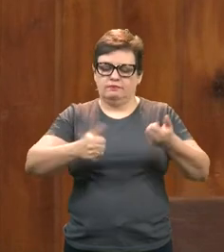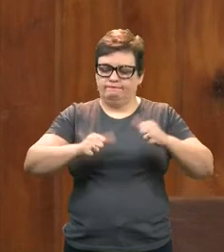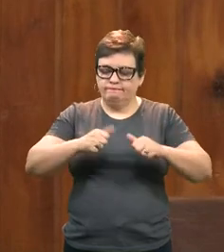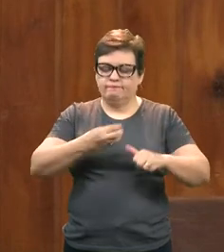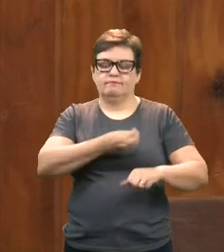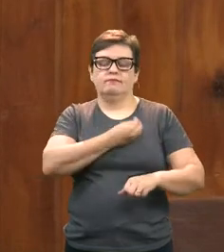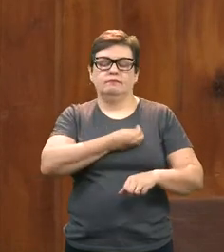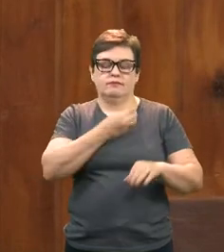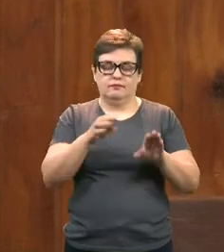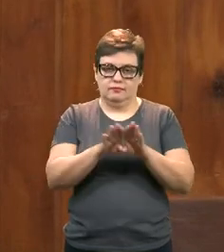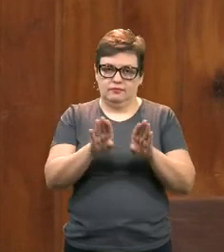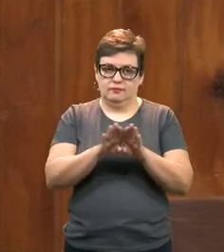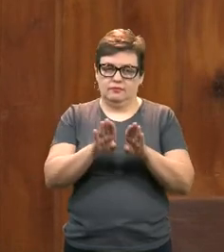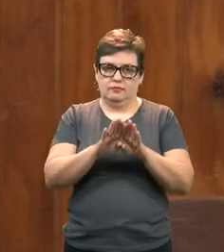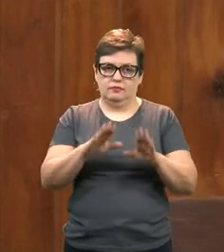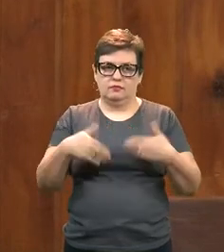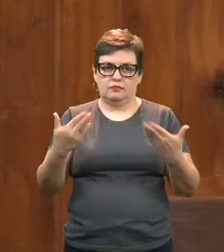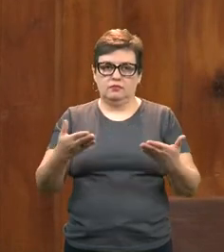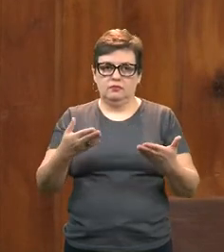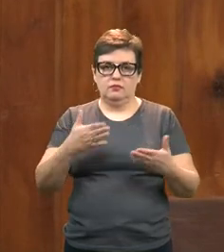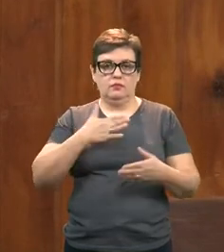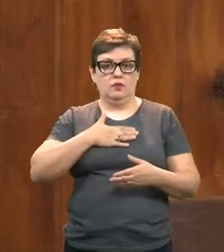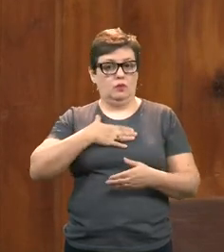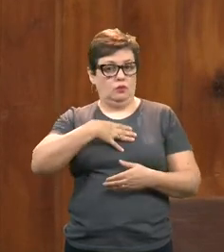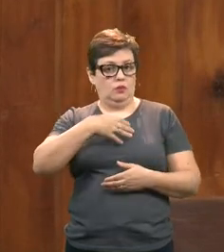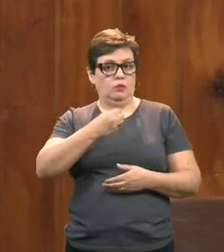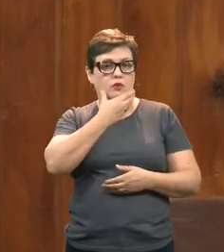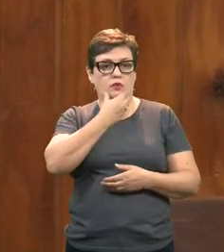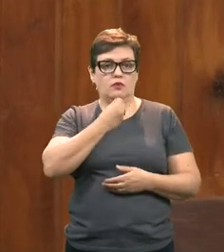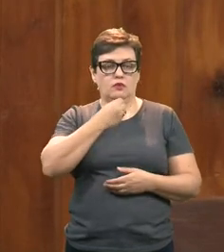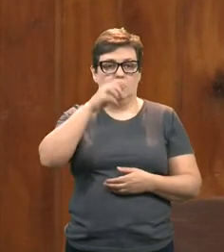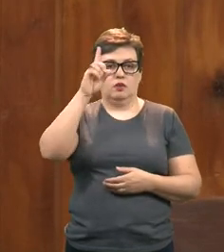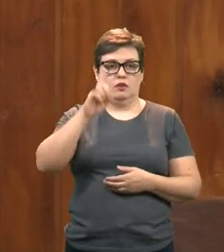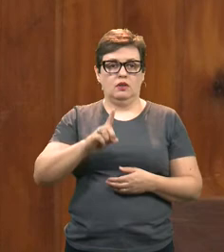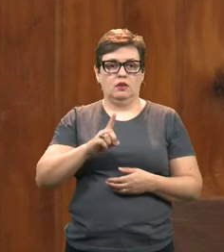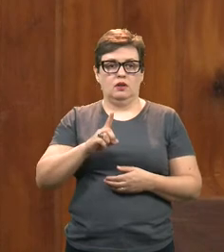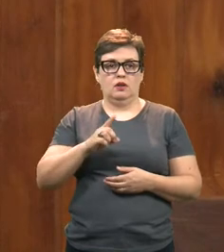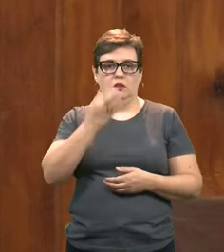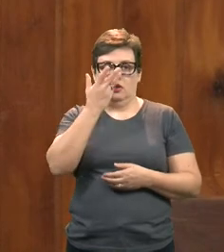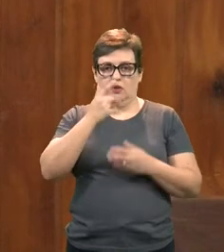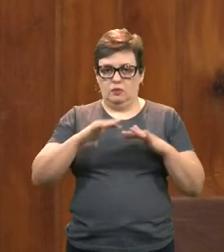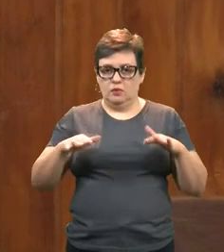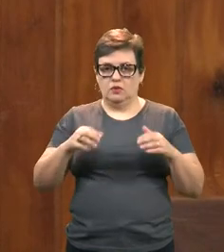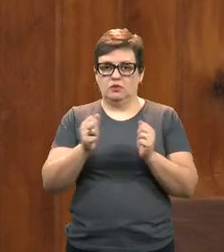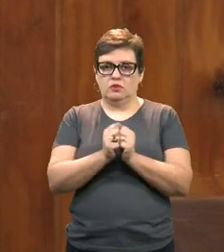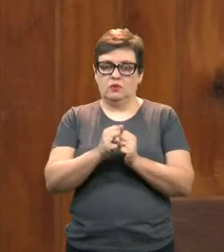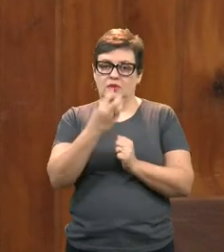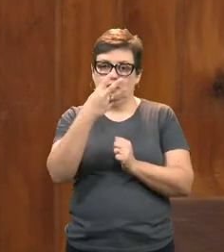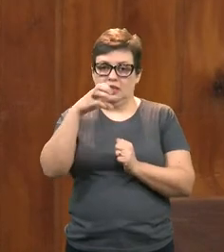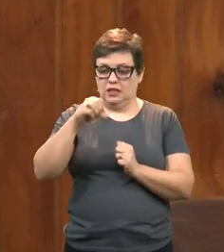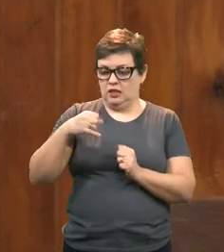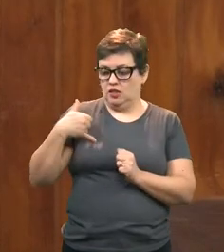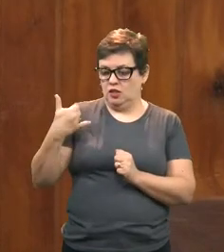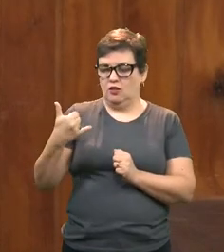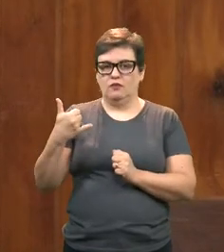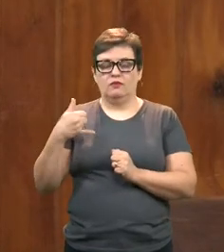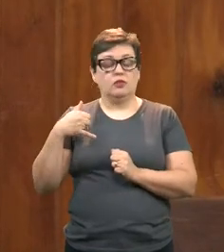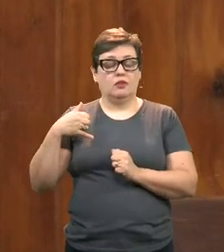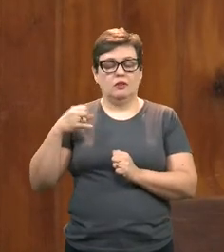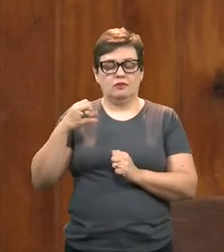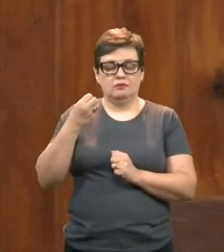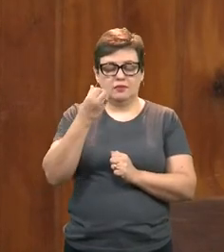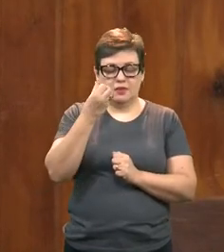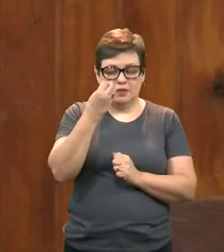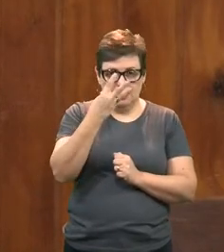vida. Então, o Matheus é uma criança que com 39 dias começou a convulsionar. E, a